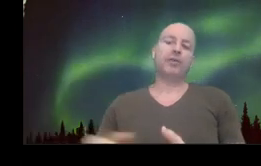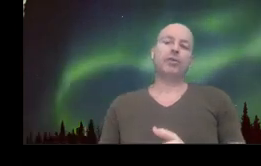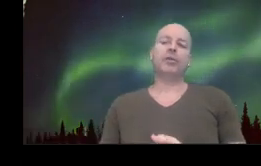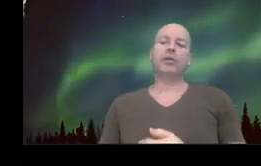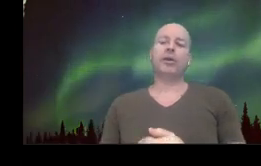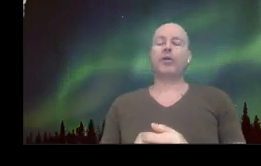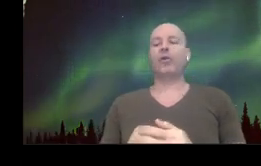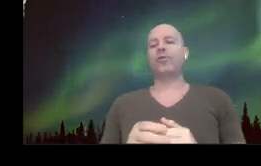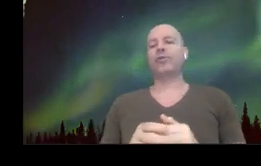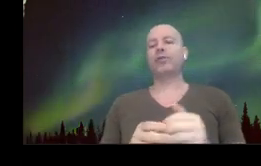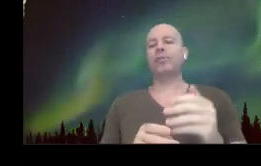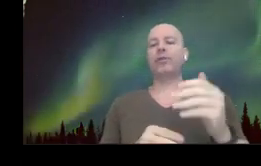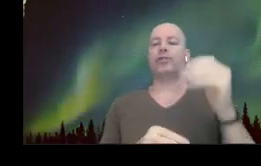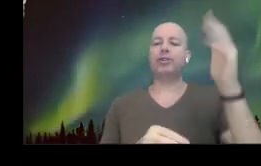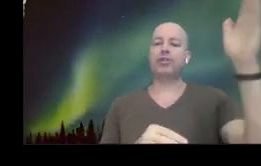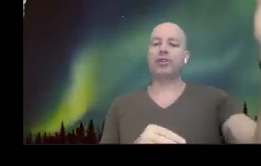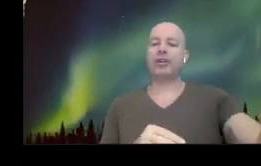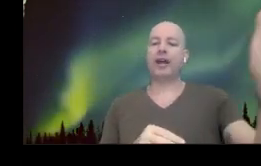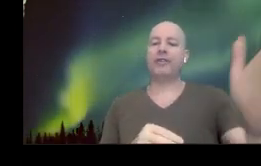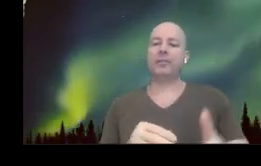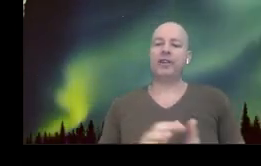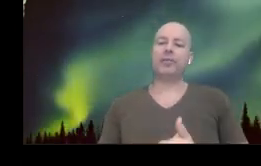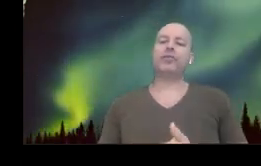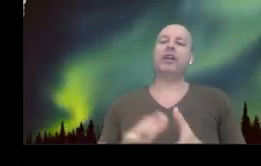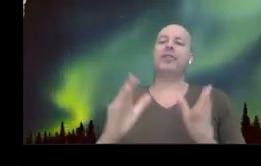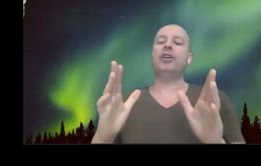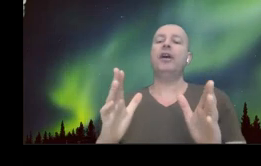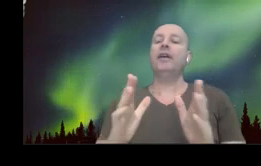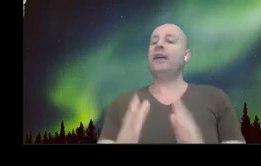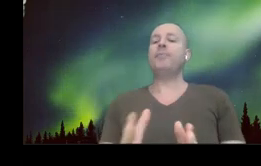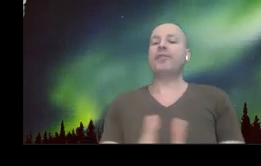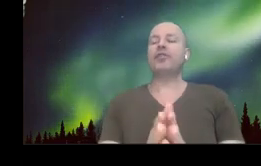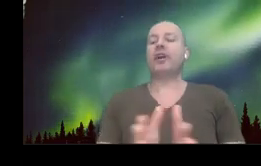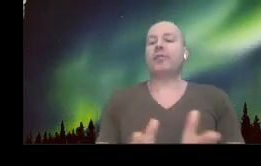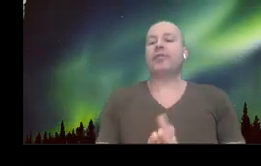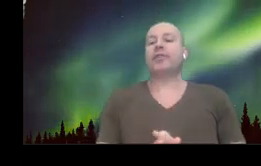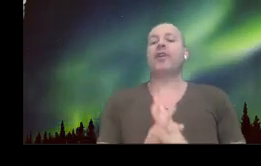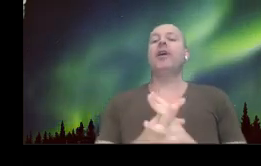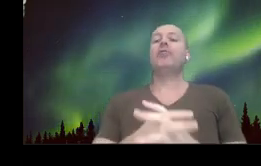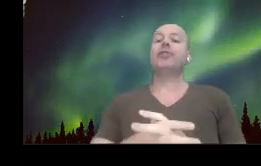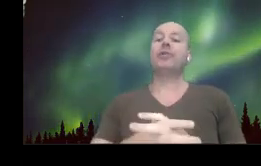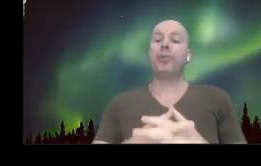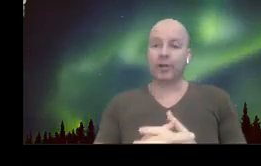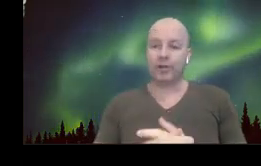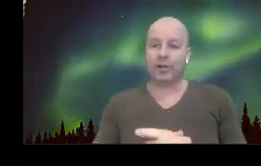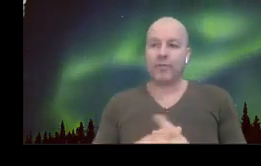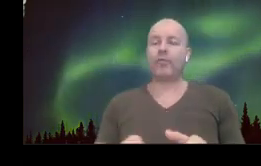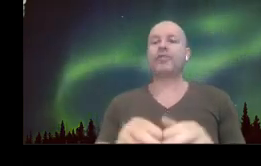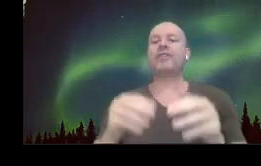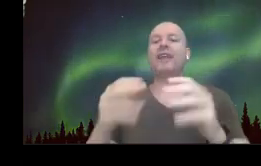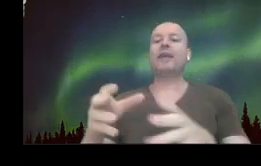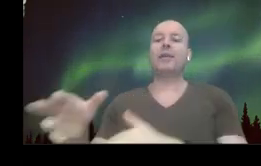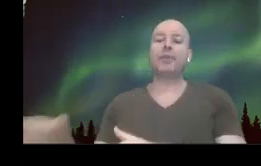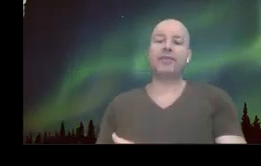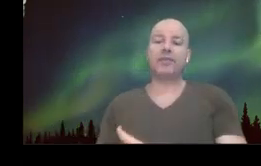dirigir bêbado, é como você não pode dirigir acima da velocidade. Ninguém precisa chegar para você dizer você não pode